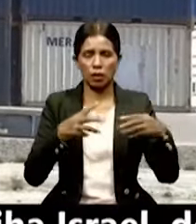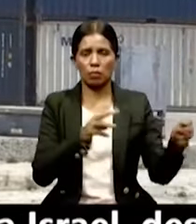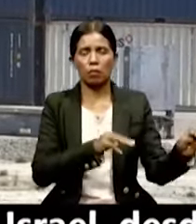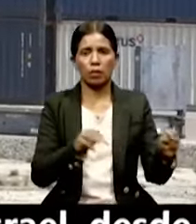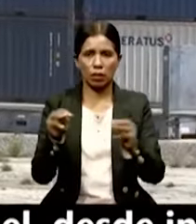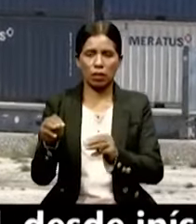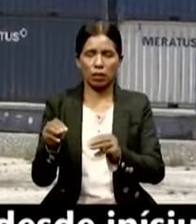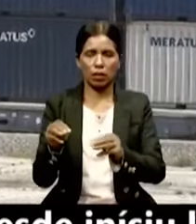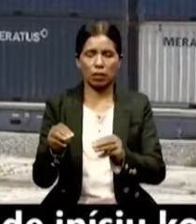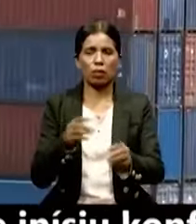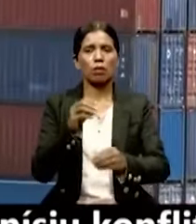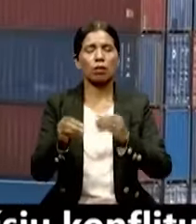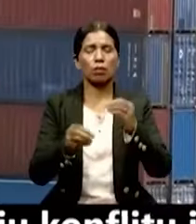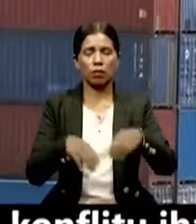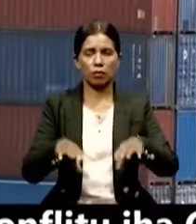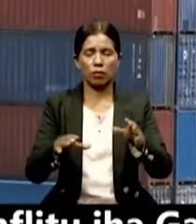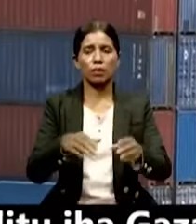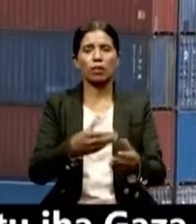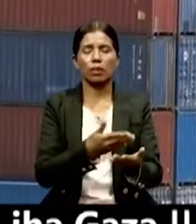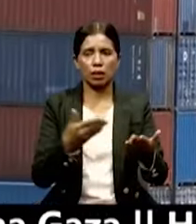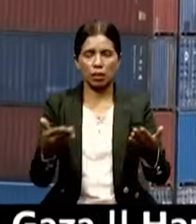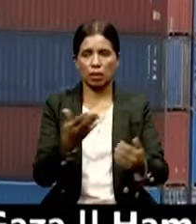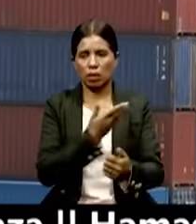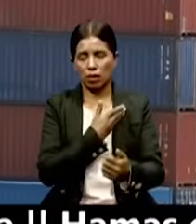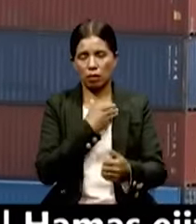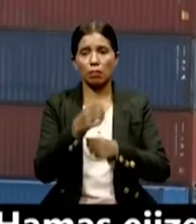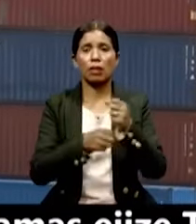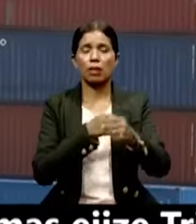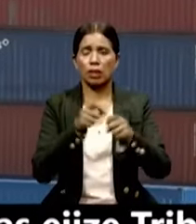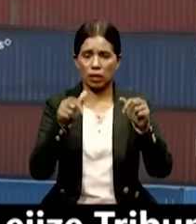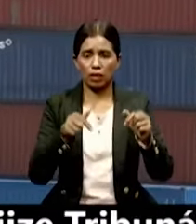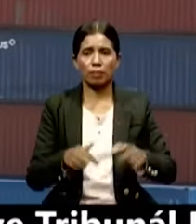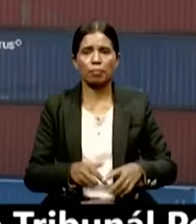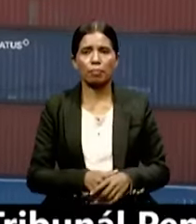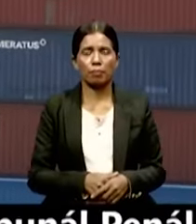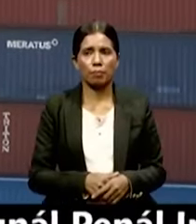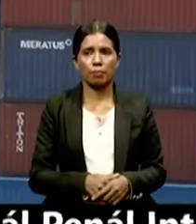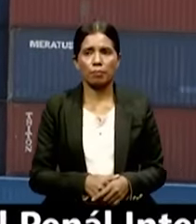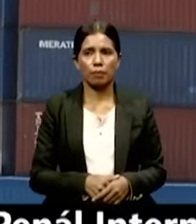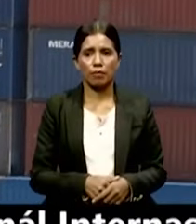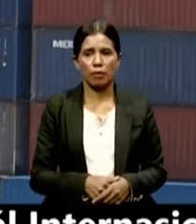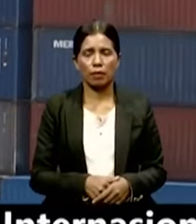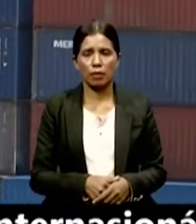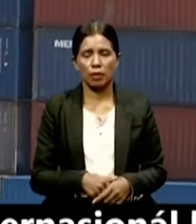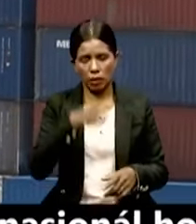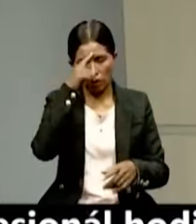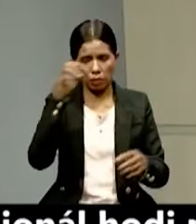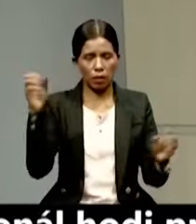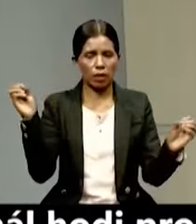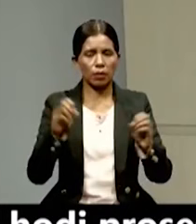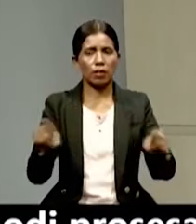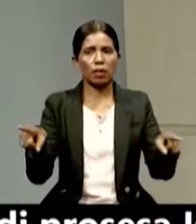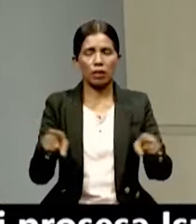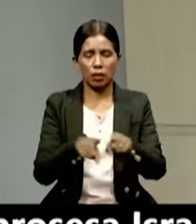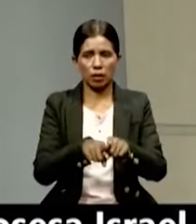baseava inflação para tinha ainda melhor ok razão daí daí lá os tem kata lá normal daí daí